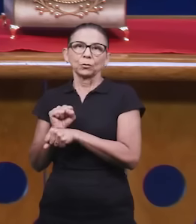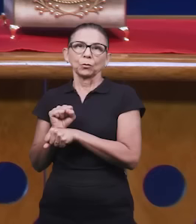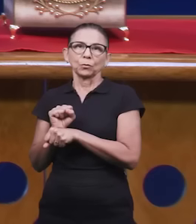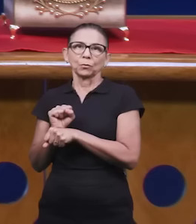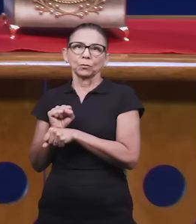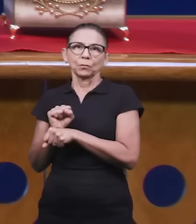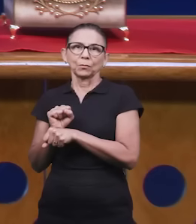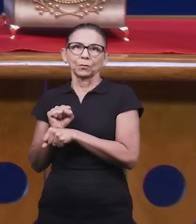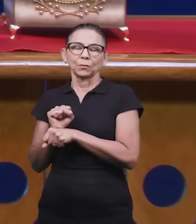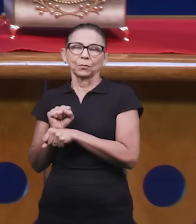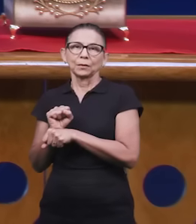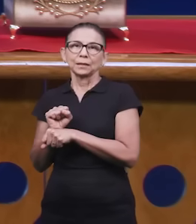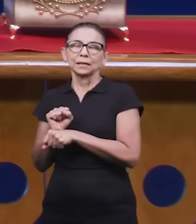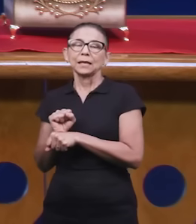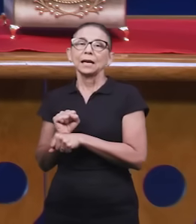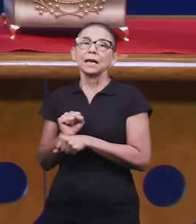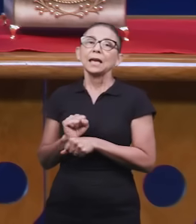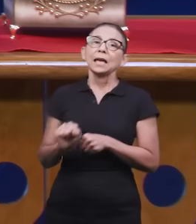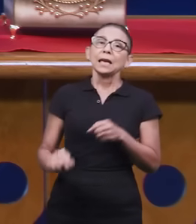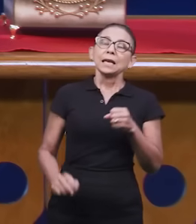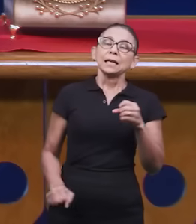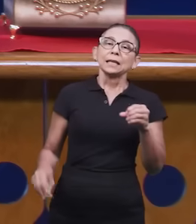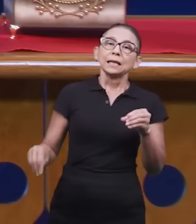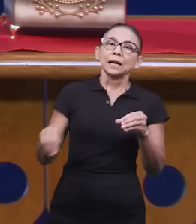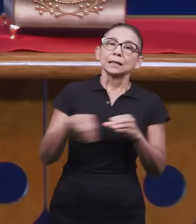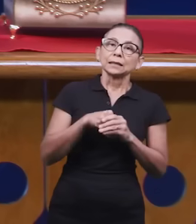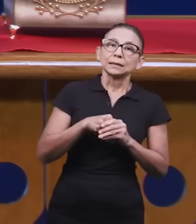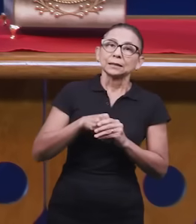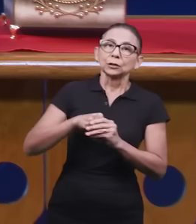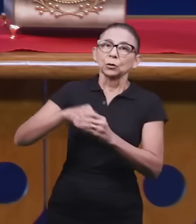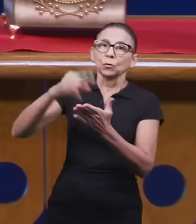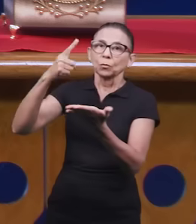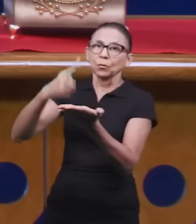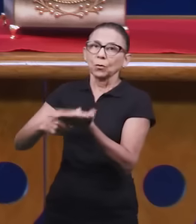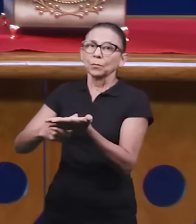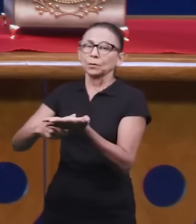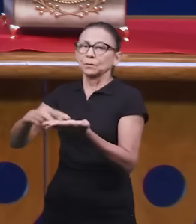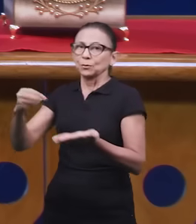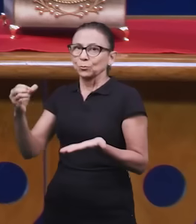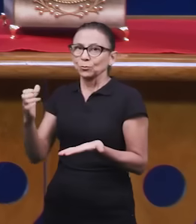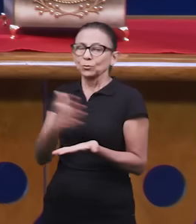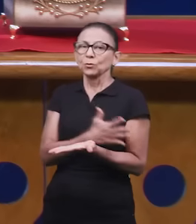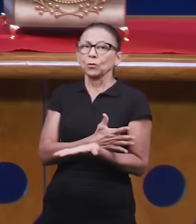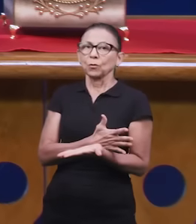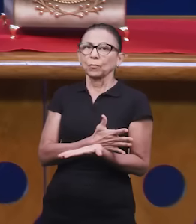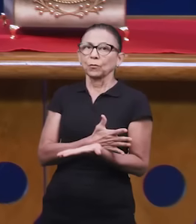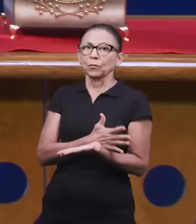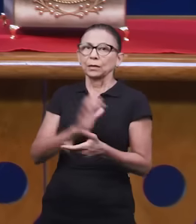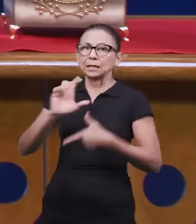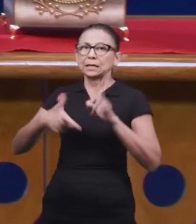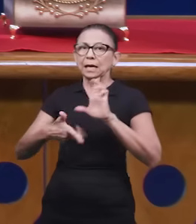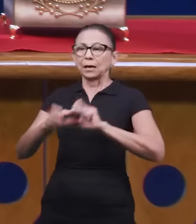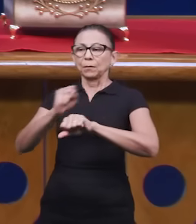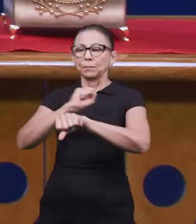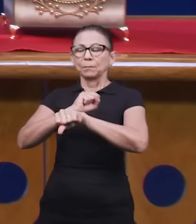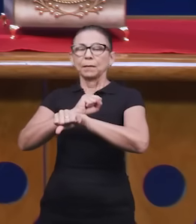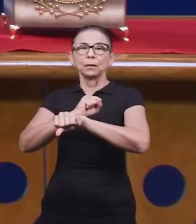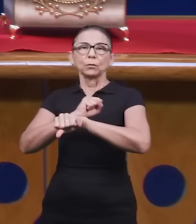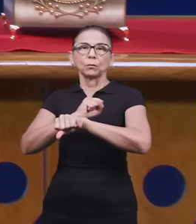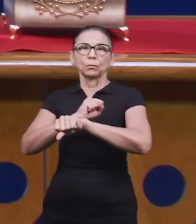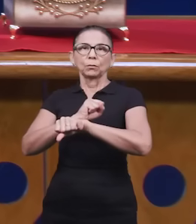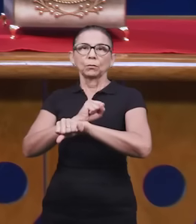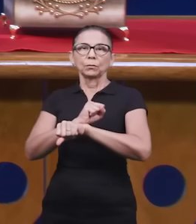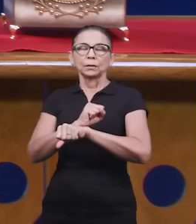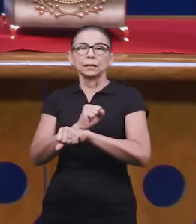a nova aliança com toda a humanidade, aqueles que haveriam de crer, e o tempo de Israel ficou paralisado. A